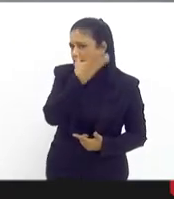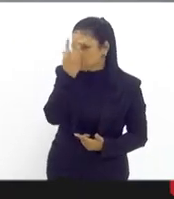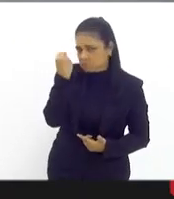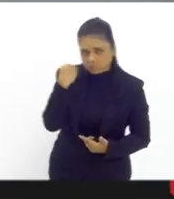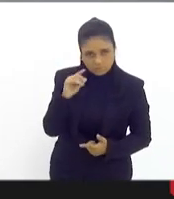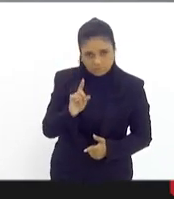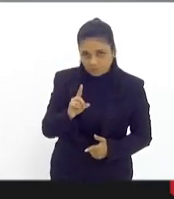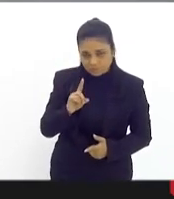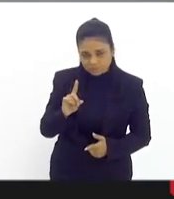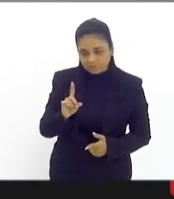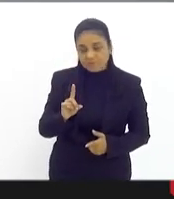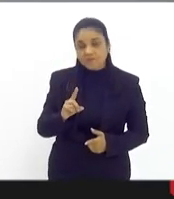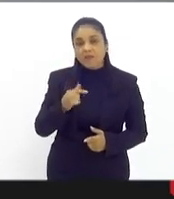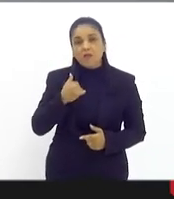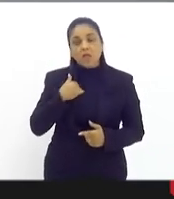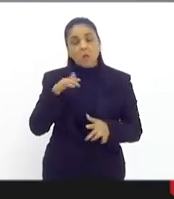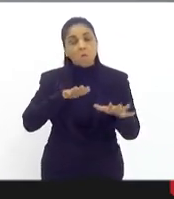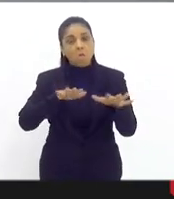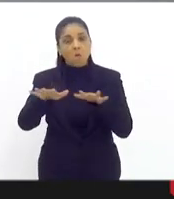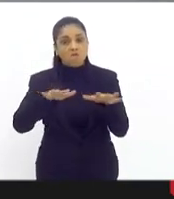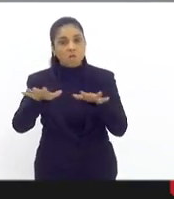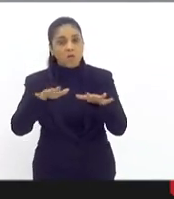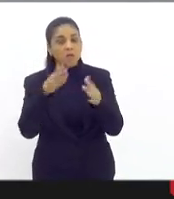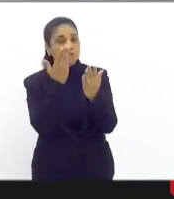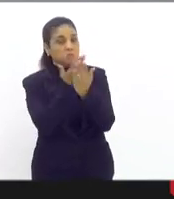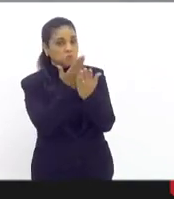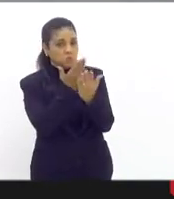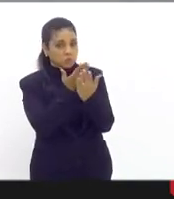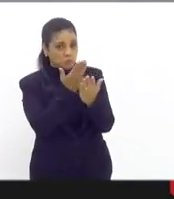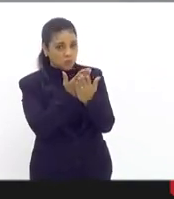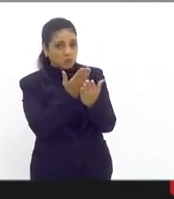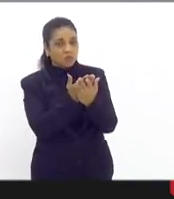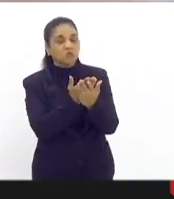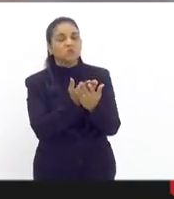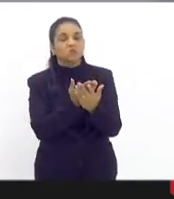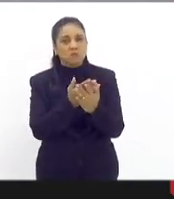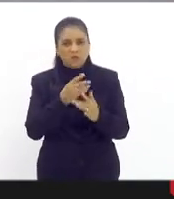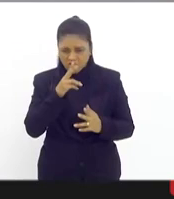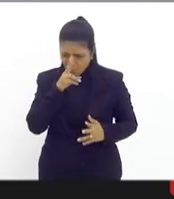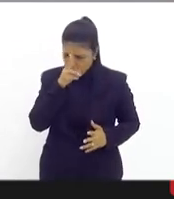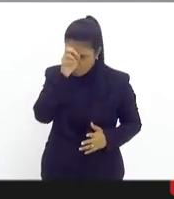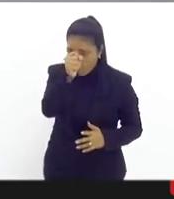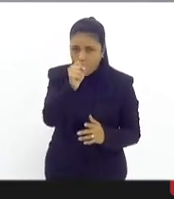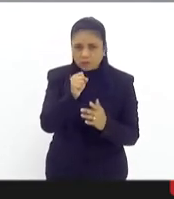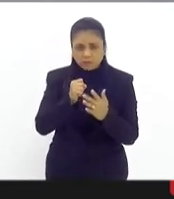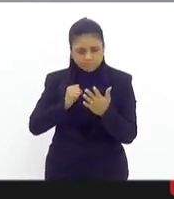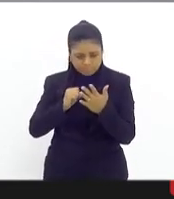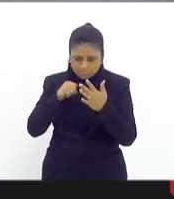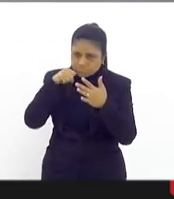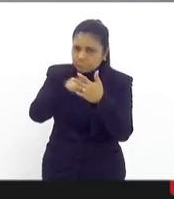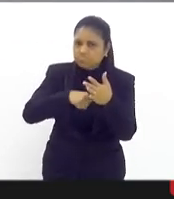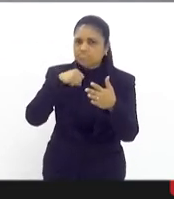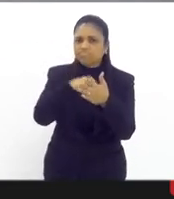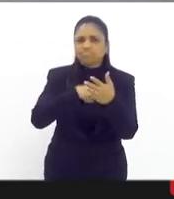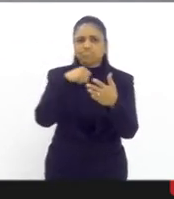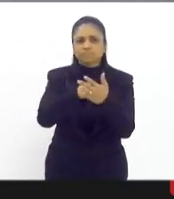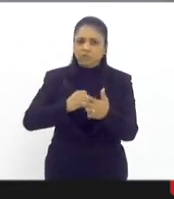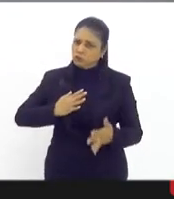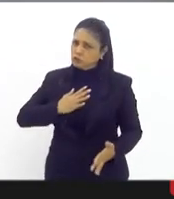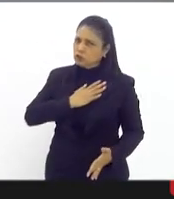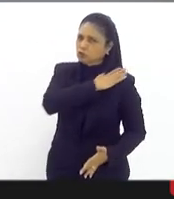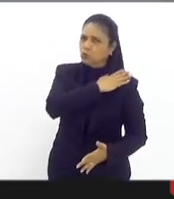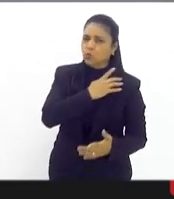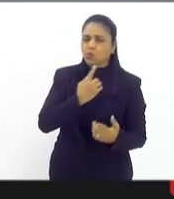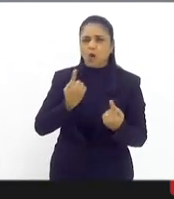esqueci isso. E eu acho que o movimento estudantil tem essa força, força que resistiu contra a ditadura, né, agora